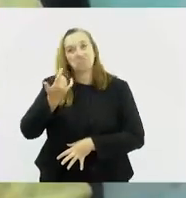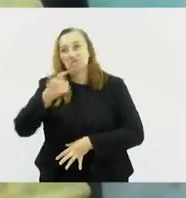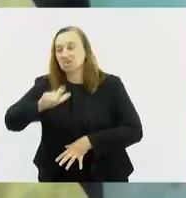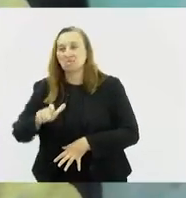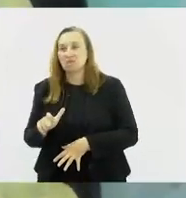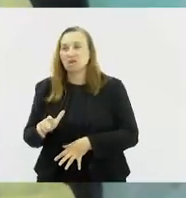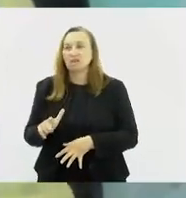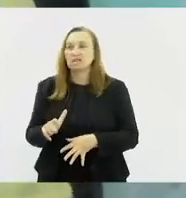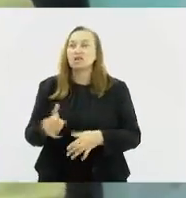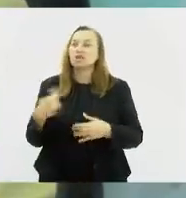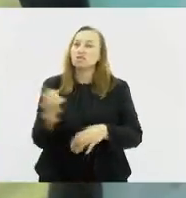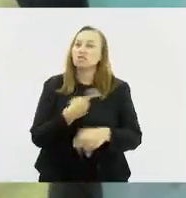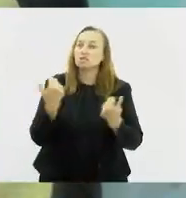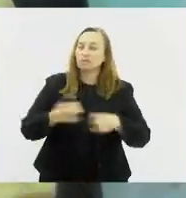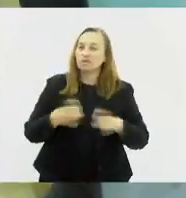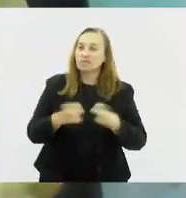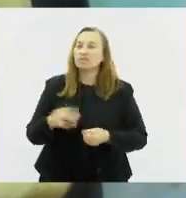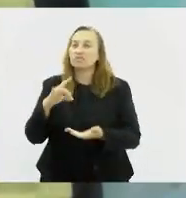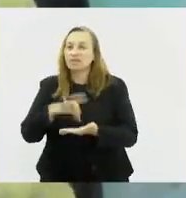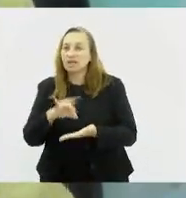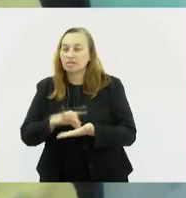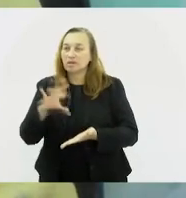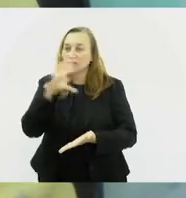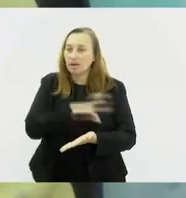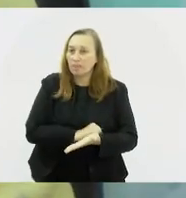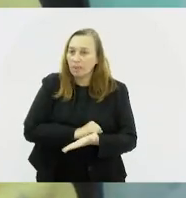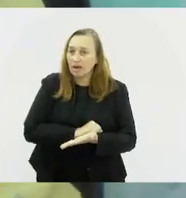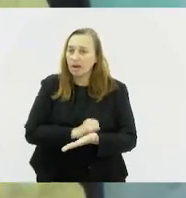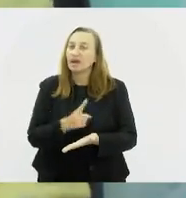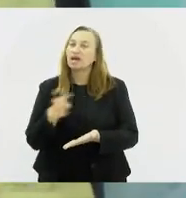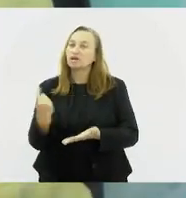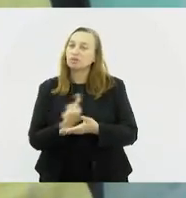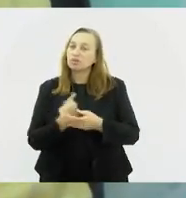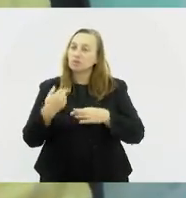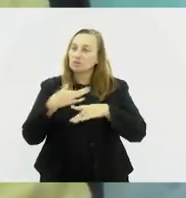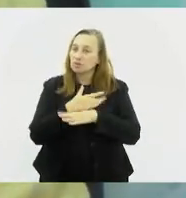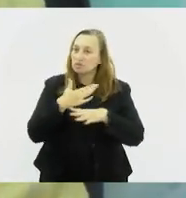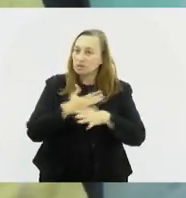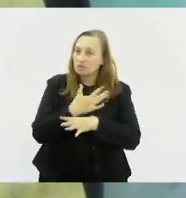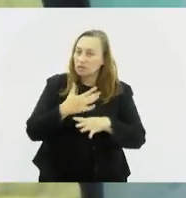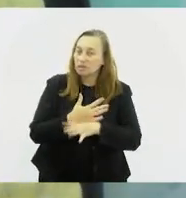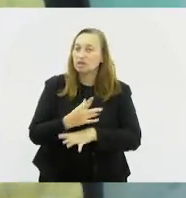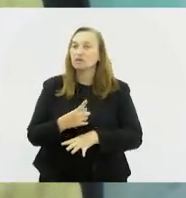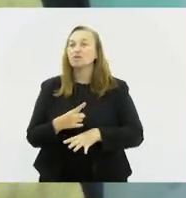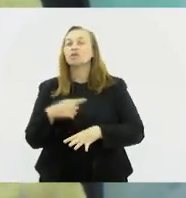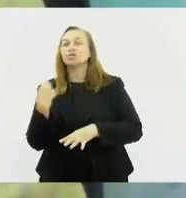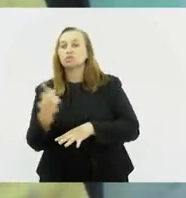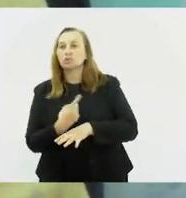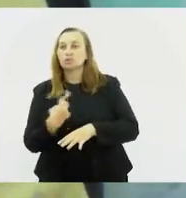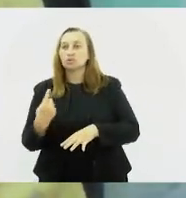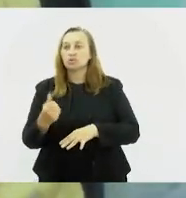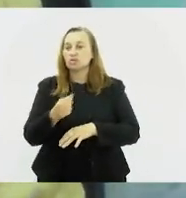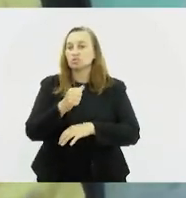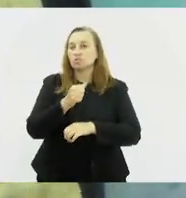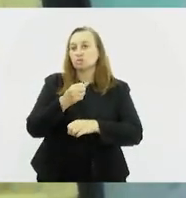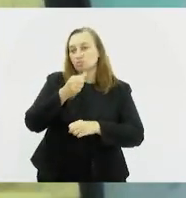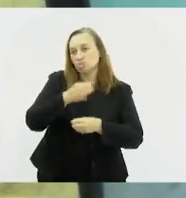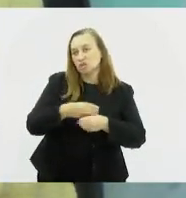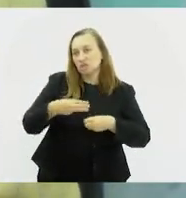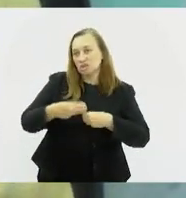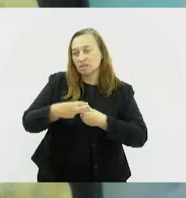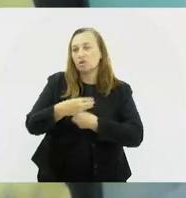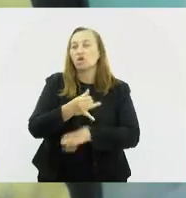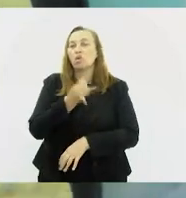Nós precisamos é realmente amar a nossa cidade, o nosso município, e conhecer as pessoas